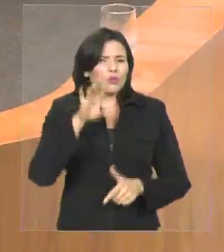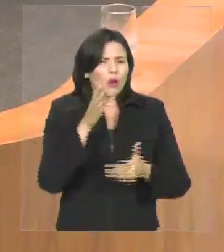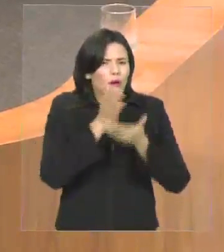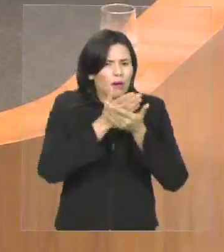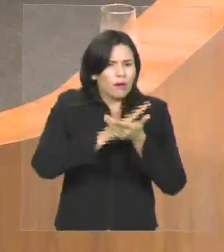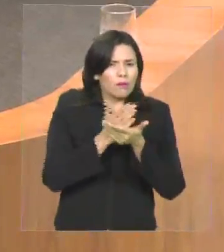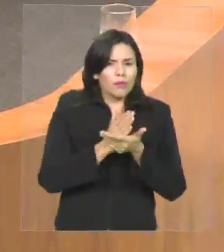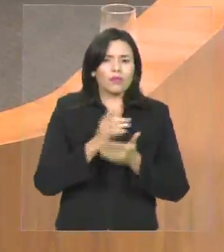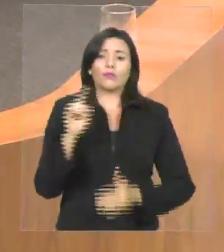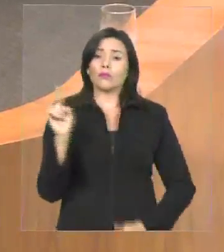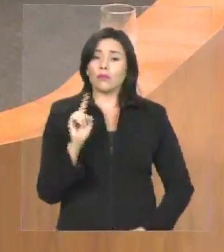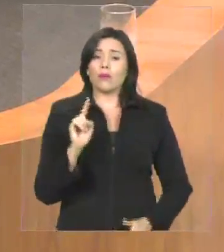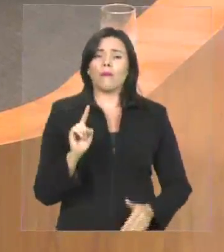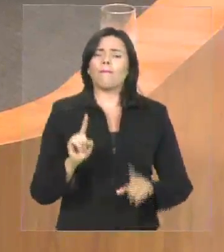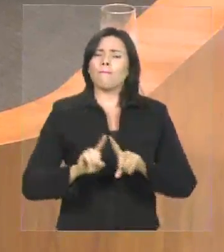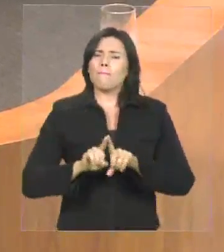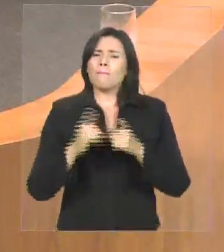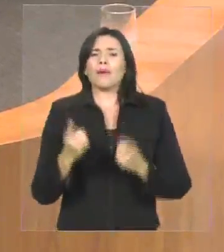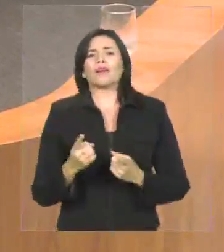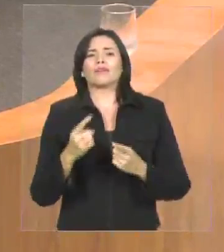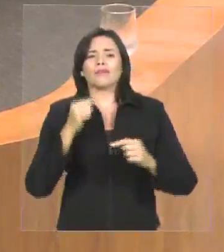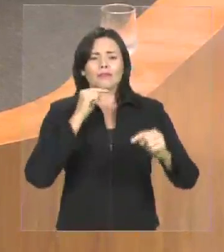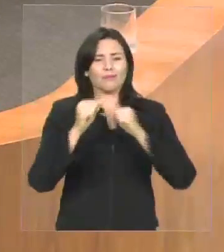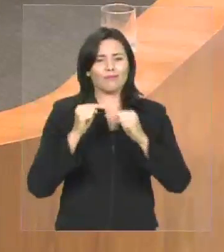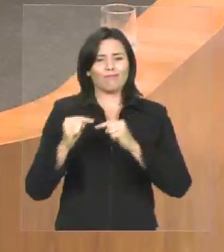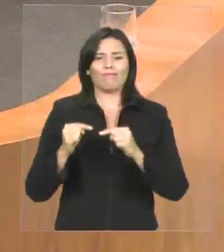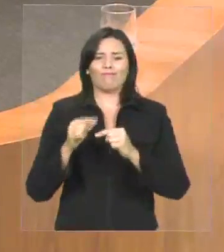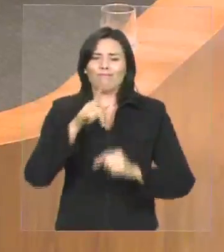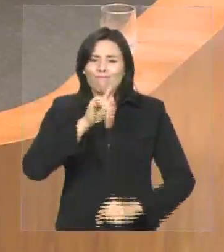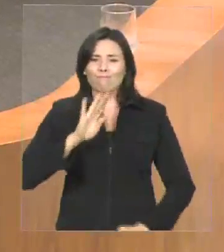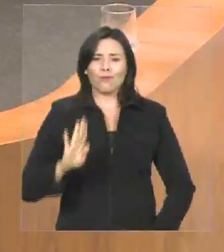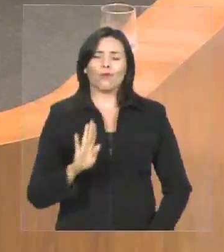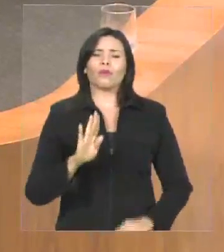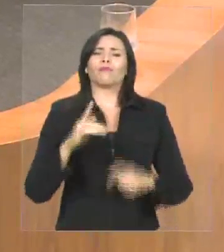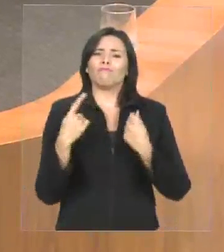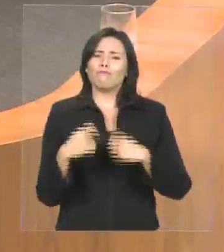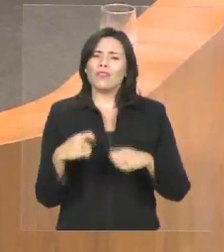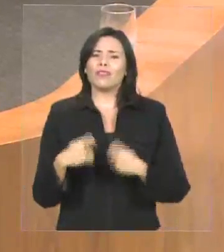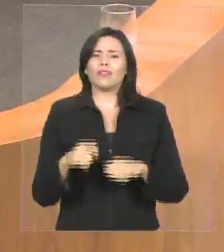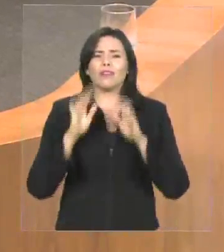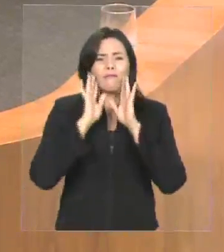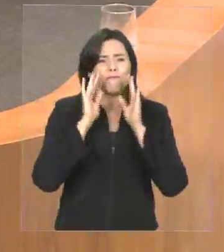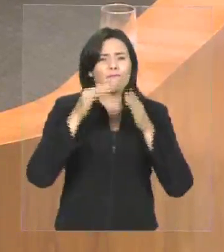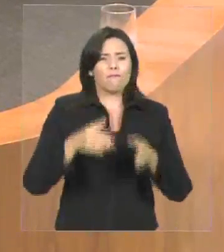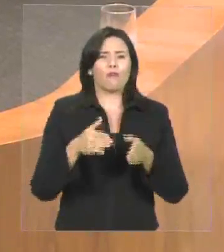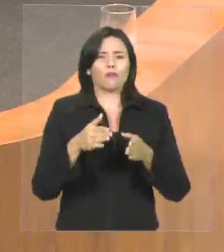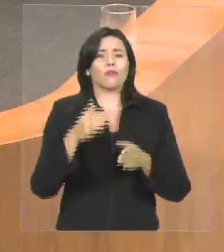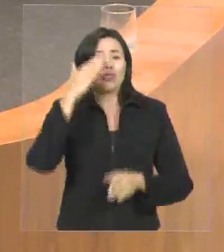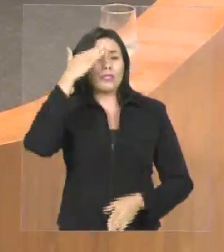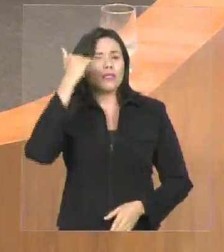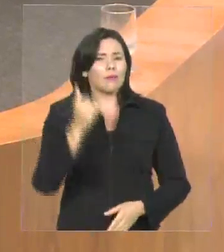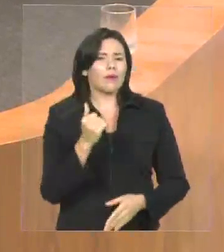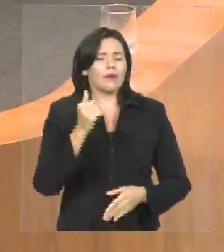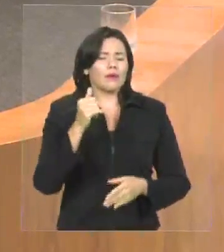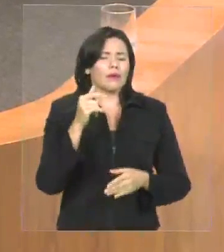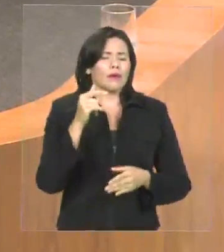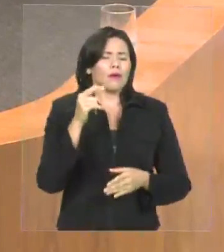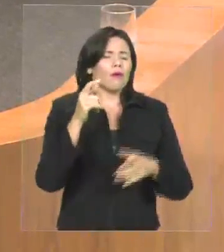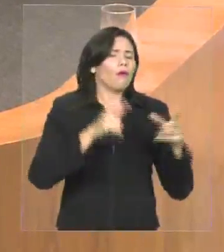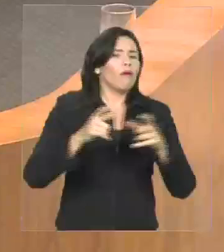ser otimizadas e melhoradas em relação à população. Eu vou pedir à mesa aqui a tolerância,